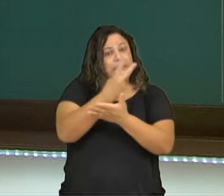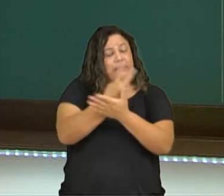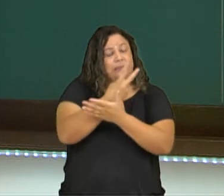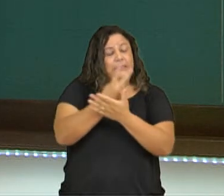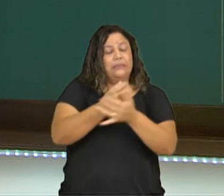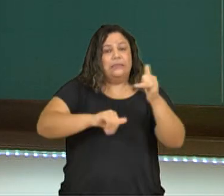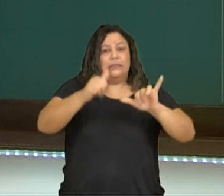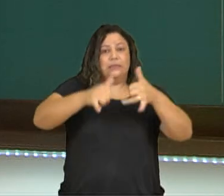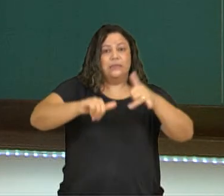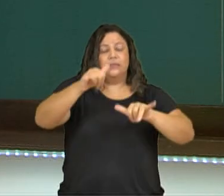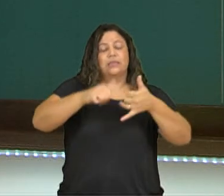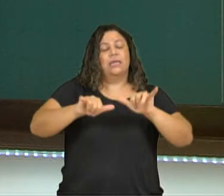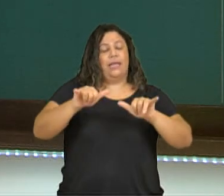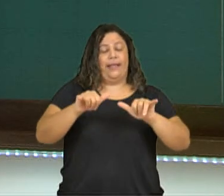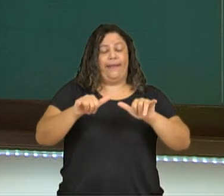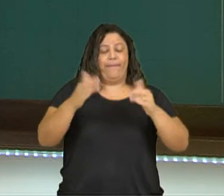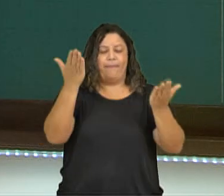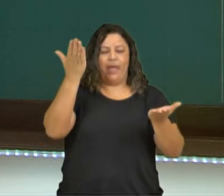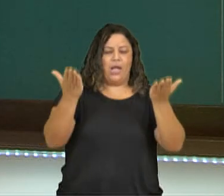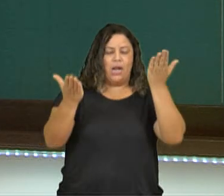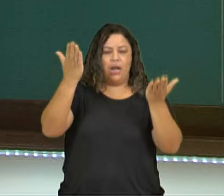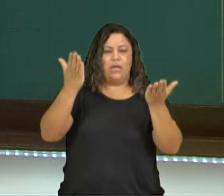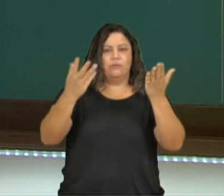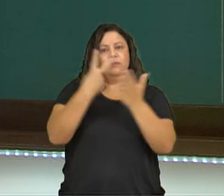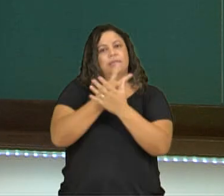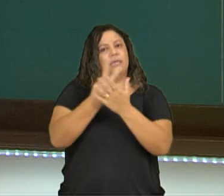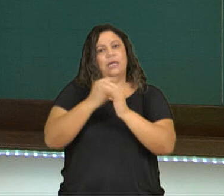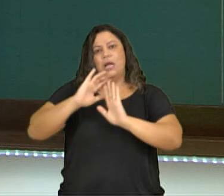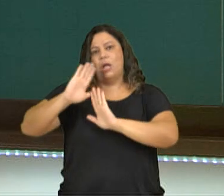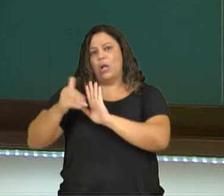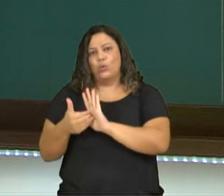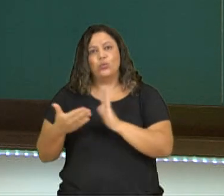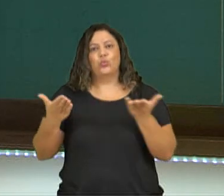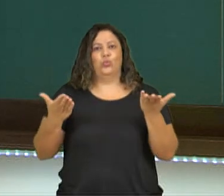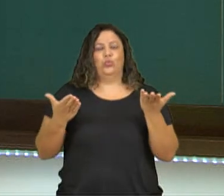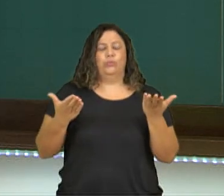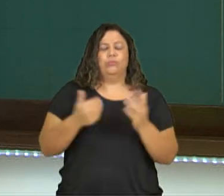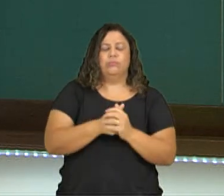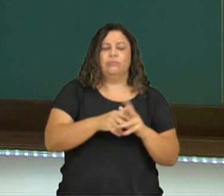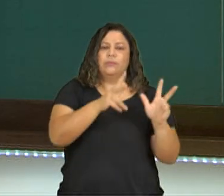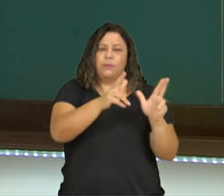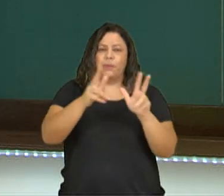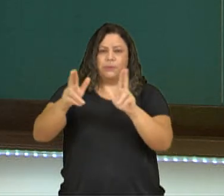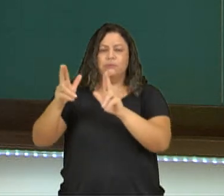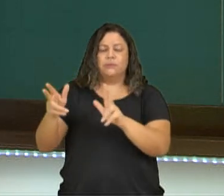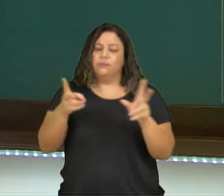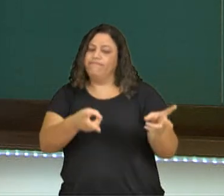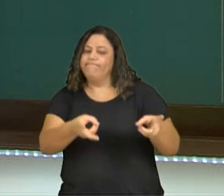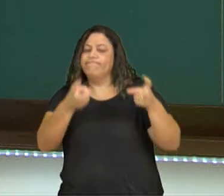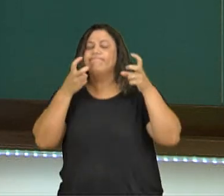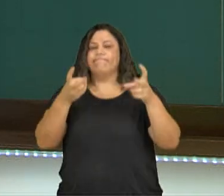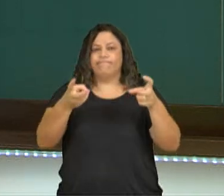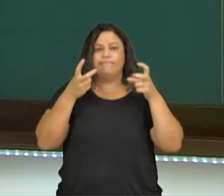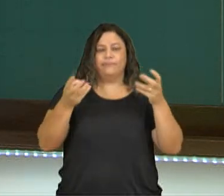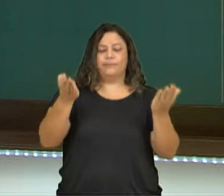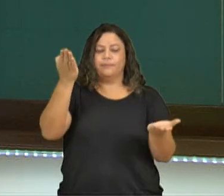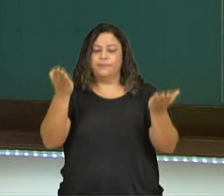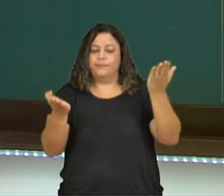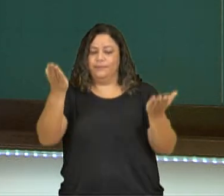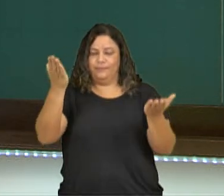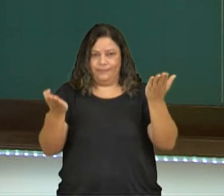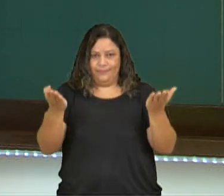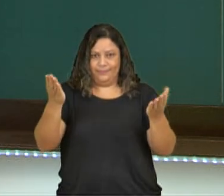química balanceada, você erra todo o cálculo estequiométrico, tá certo? Então, muita atenção para a